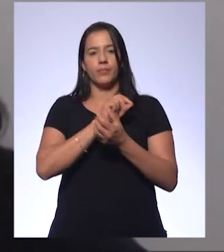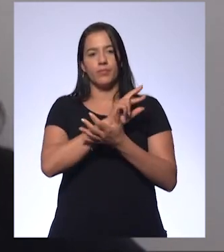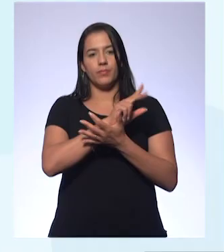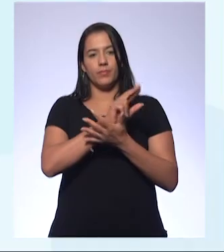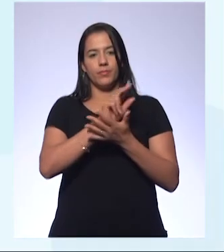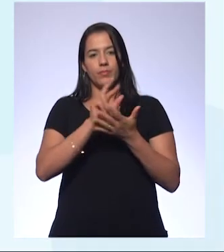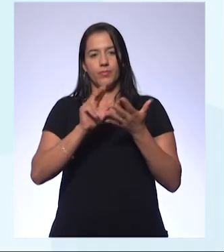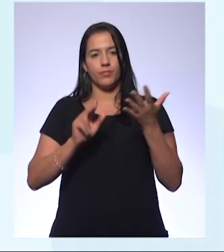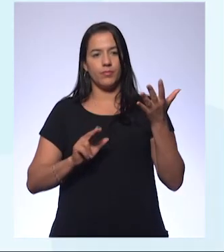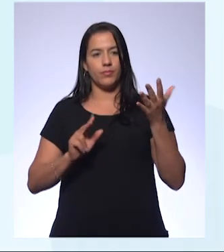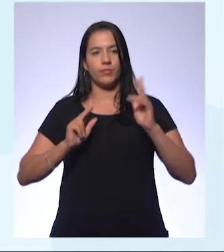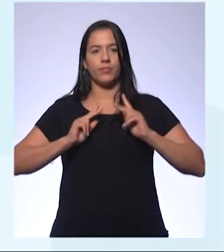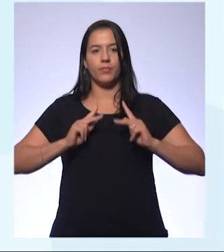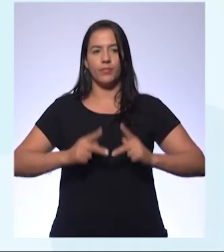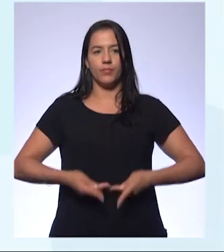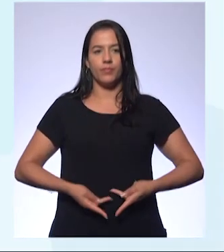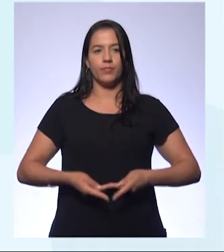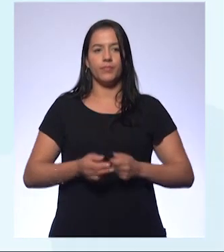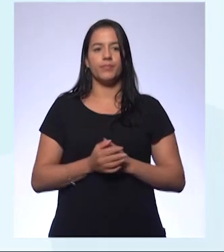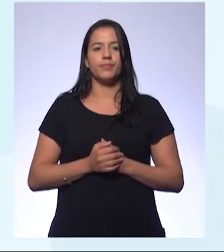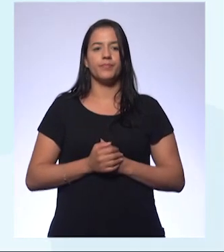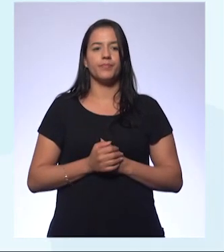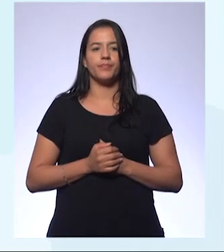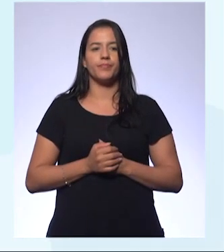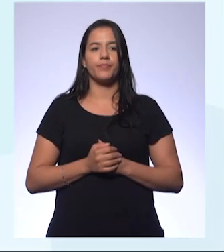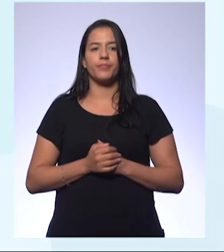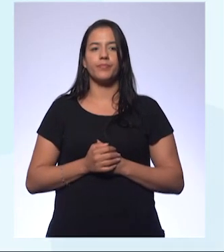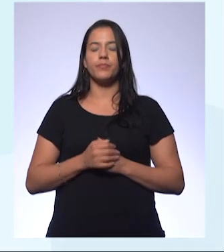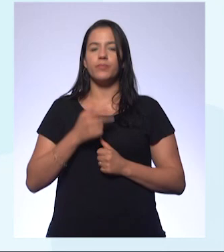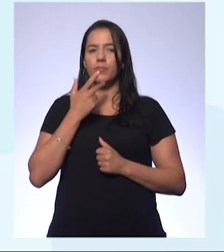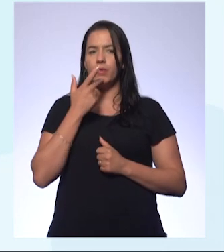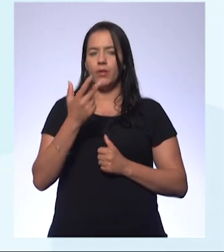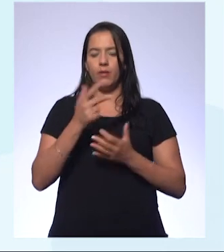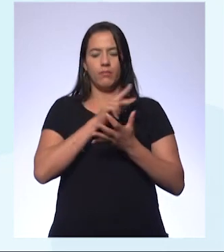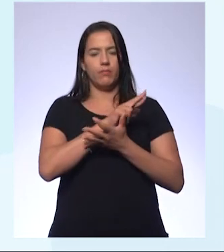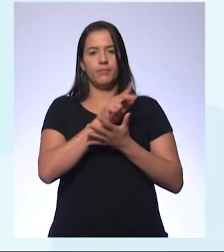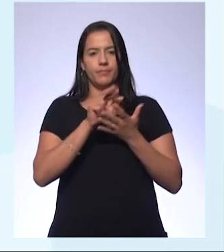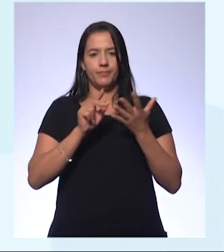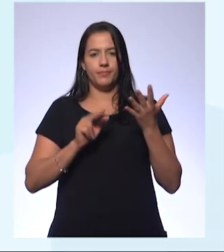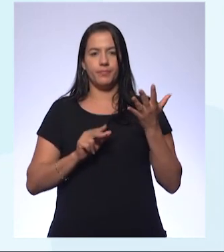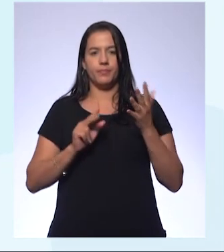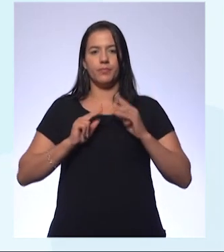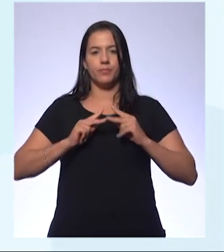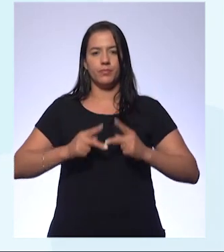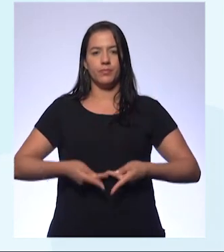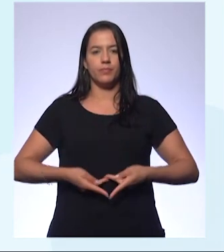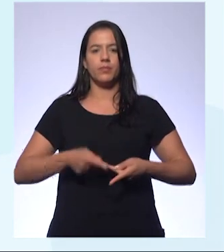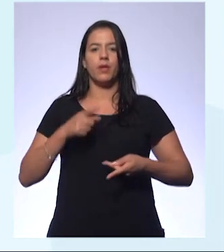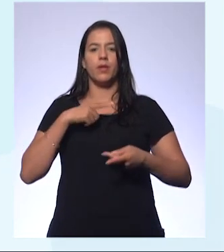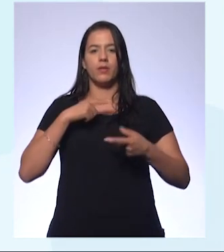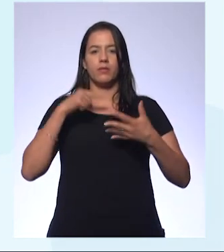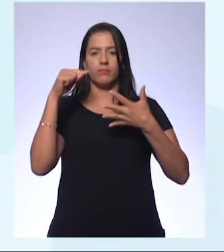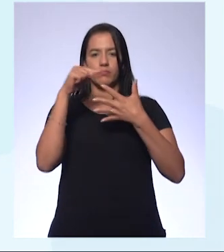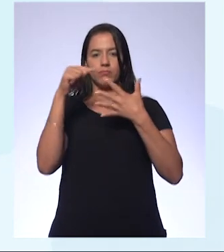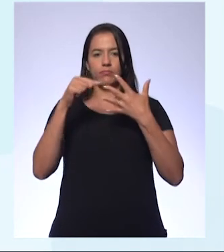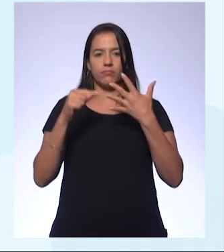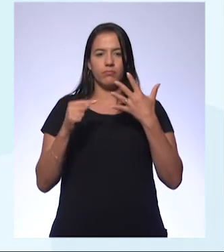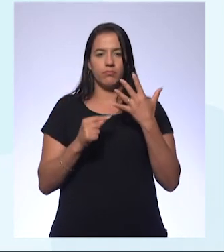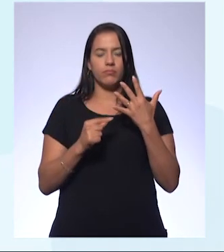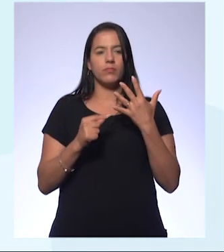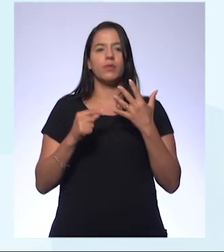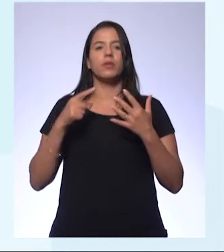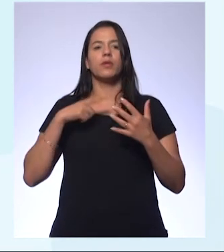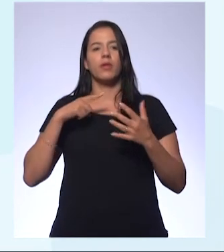características humanas. Então, quando a gente fala em características humanas, tem aquelas características que são as